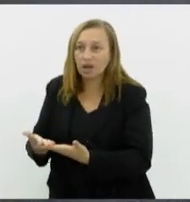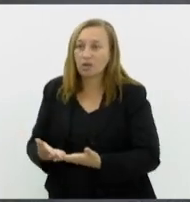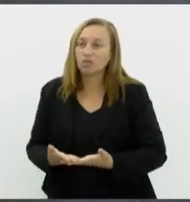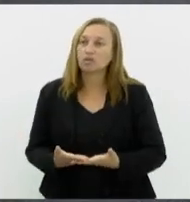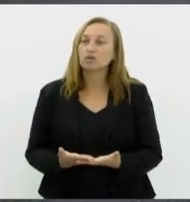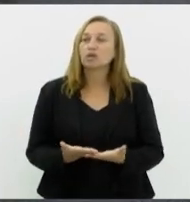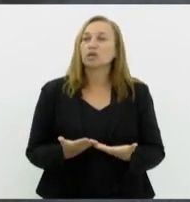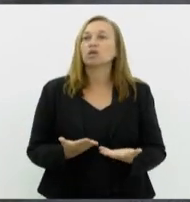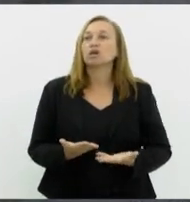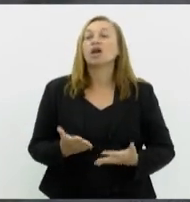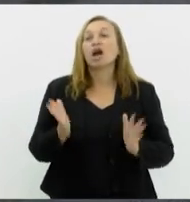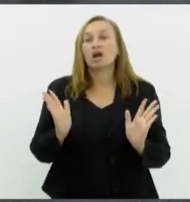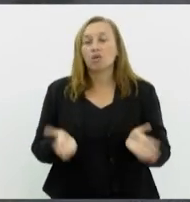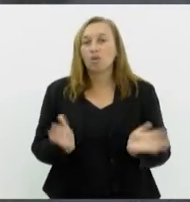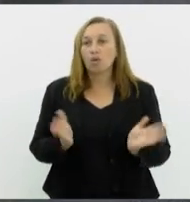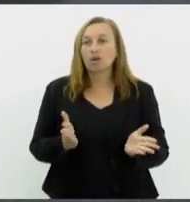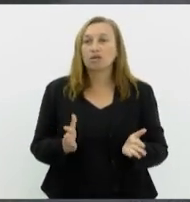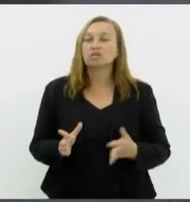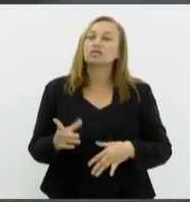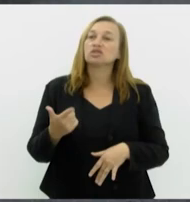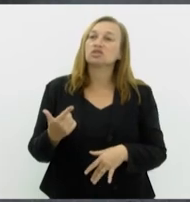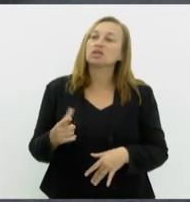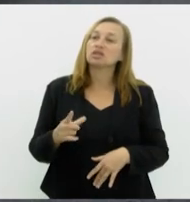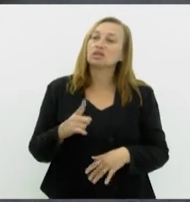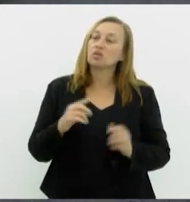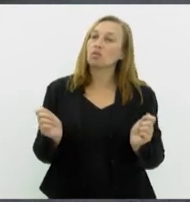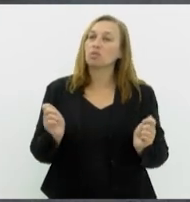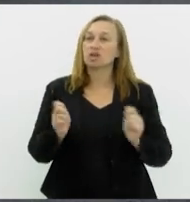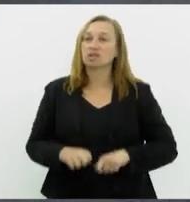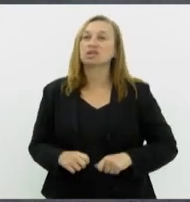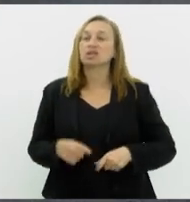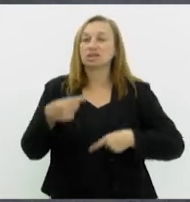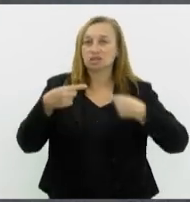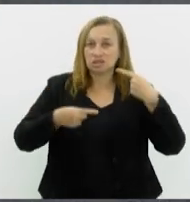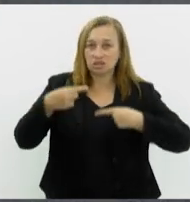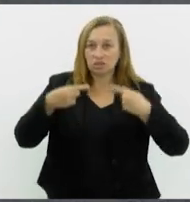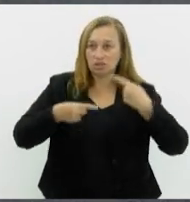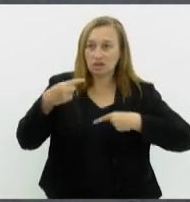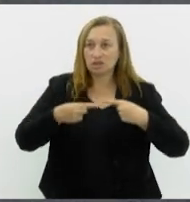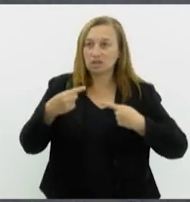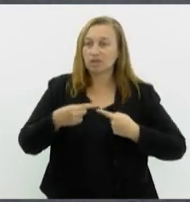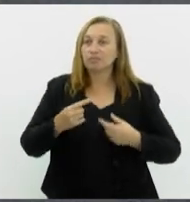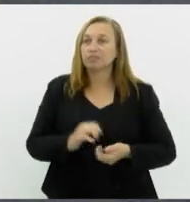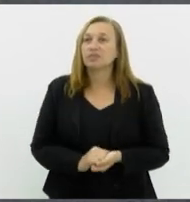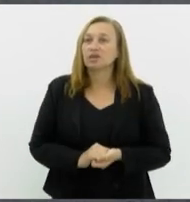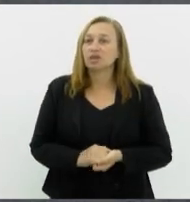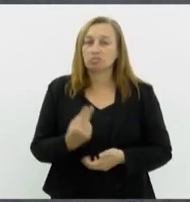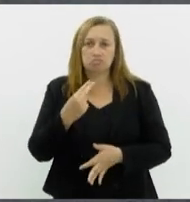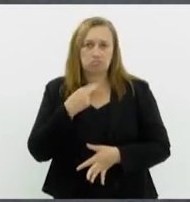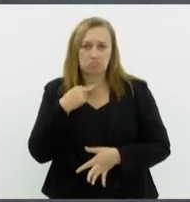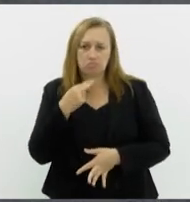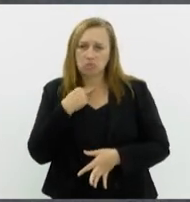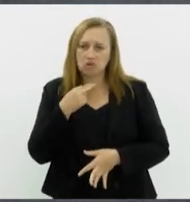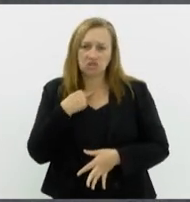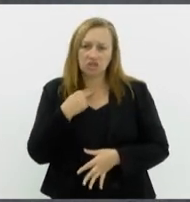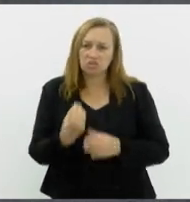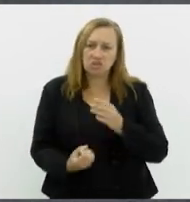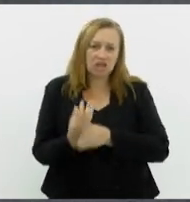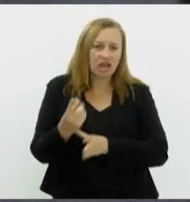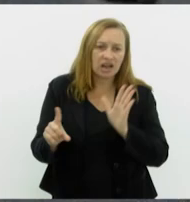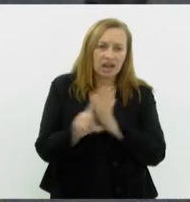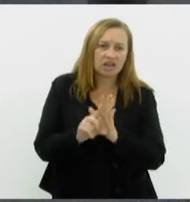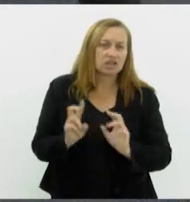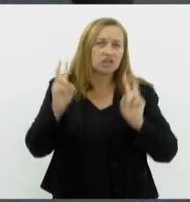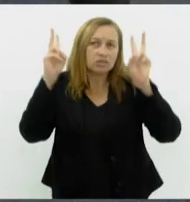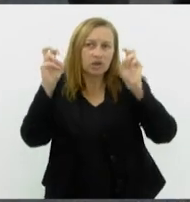eu acho que estadualmente, a gente tem parte de competência desse debate, em que pese que não podemos legislar sobre